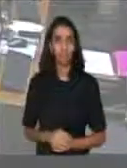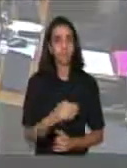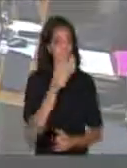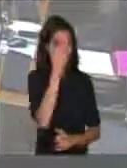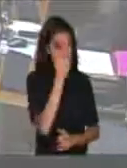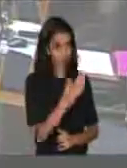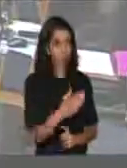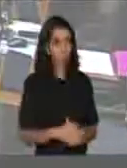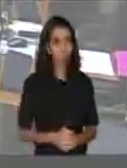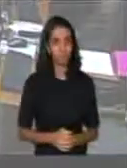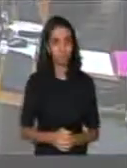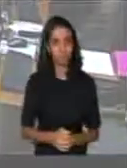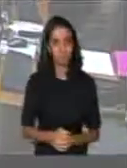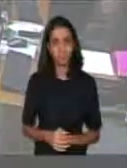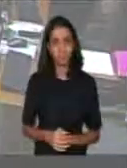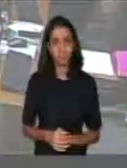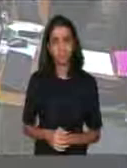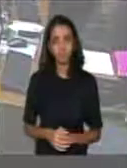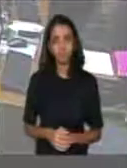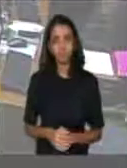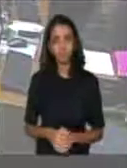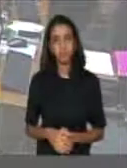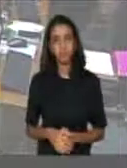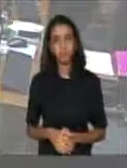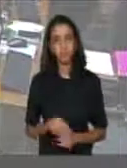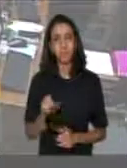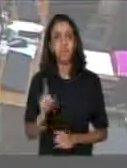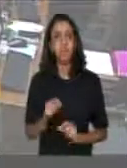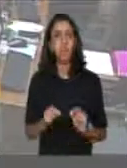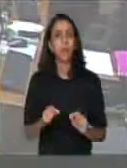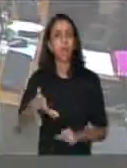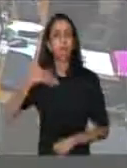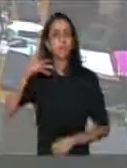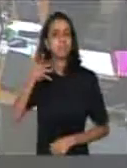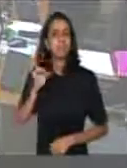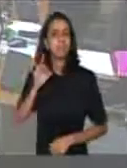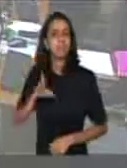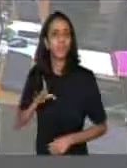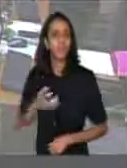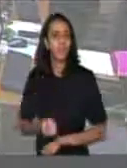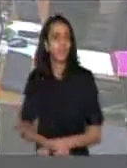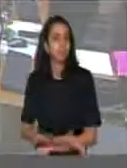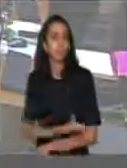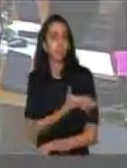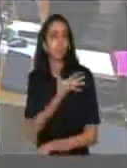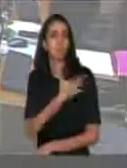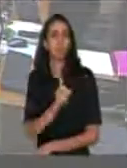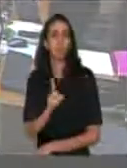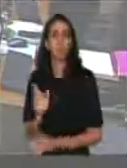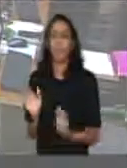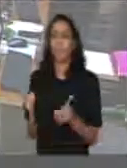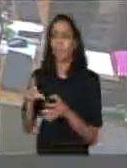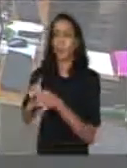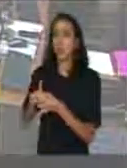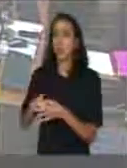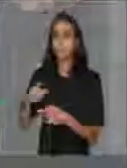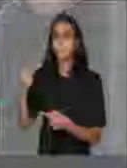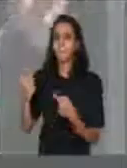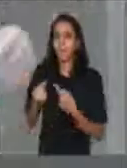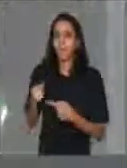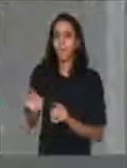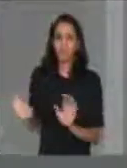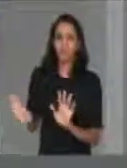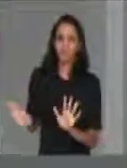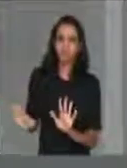um depoimento meramente emocional, nada político, entre aspas,